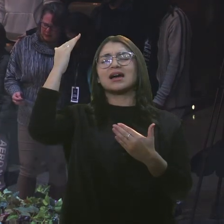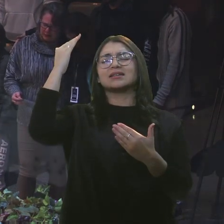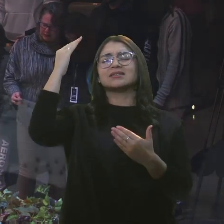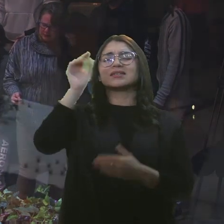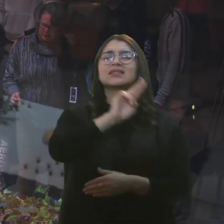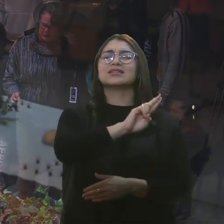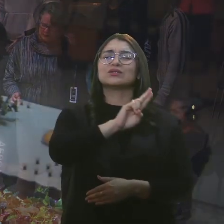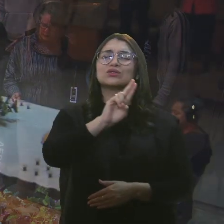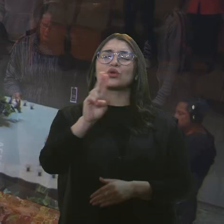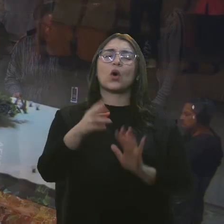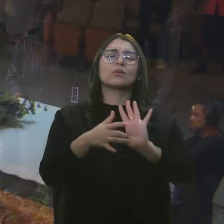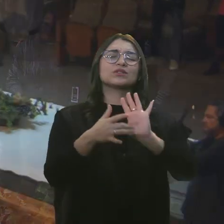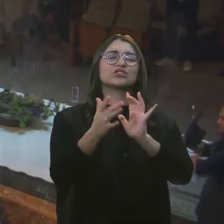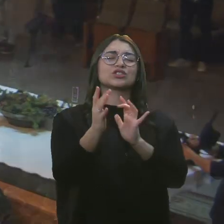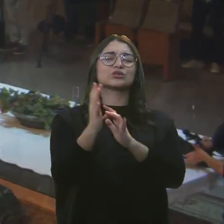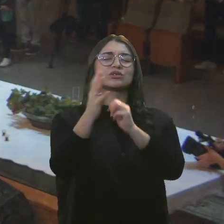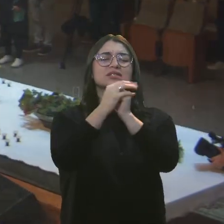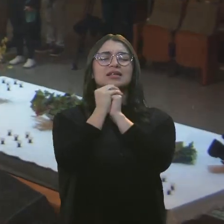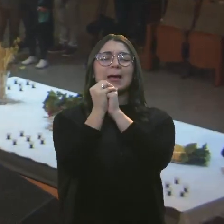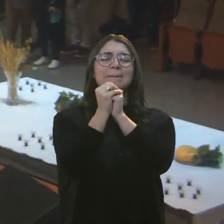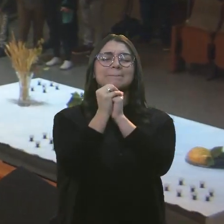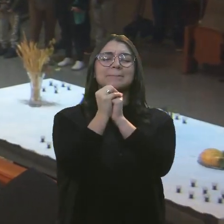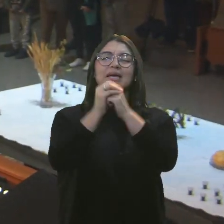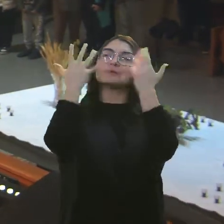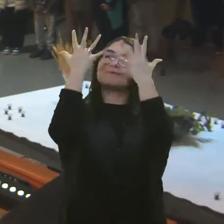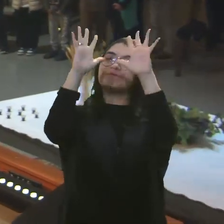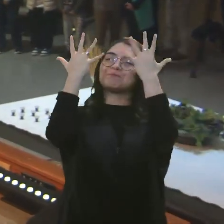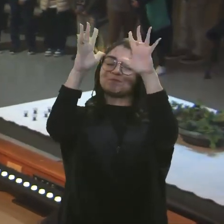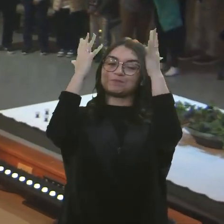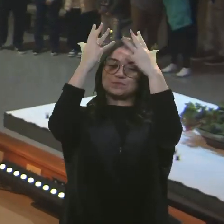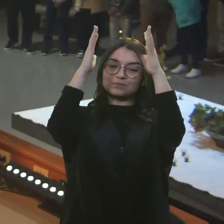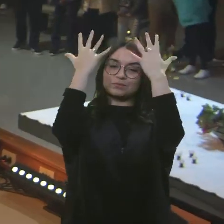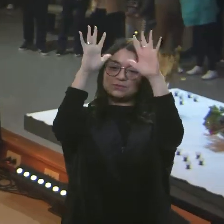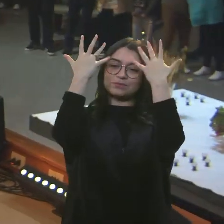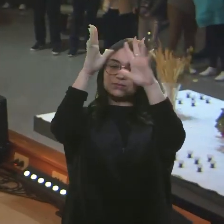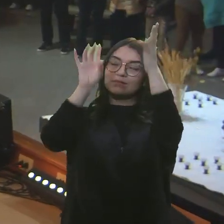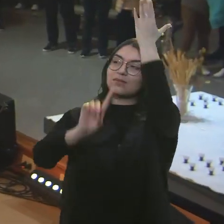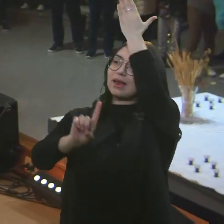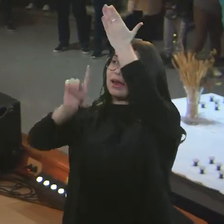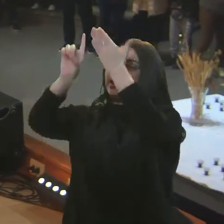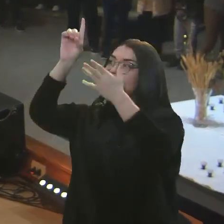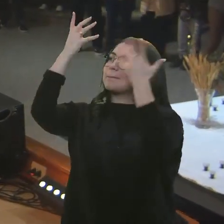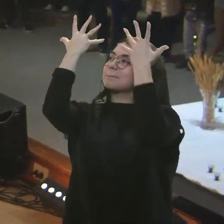de Jesus. Amém. E amém. Você pode aplaudir o Senhor por aquilo que Ele tem feito no